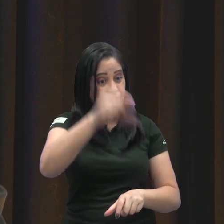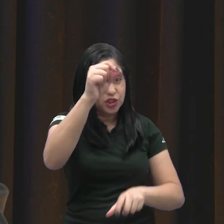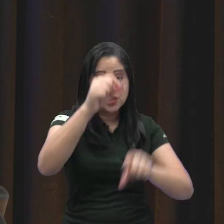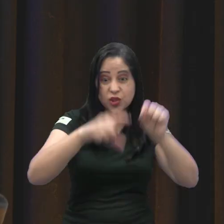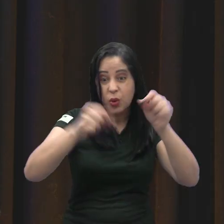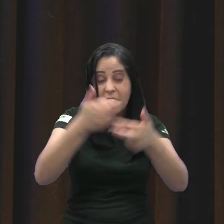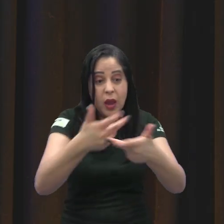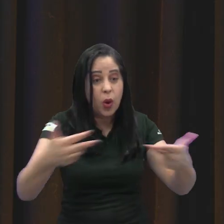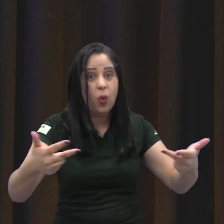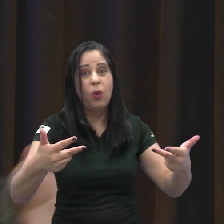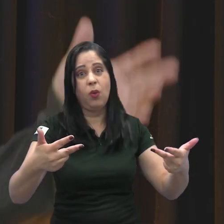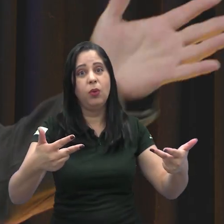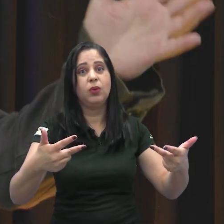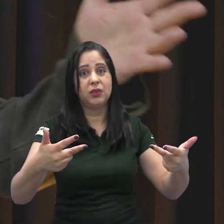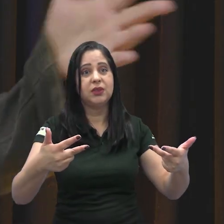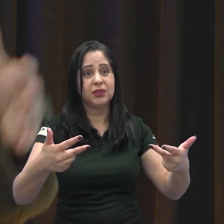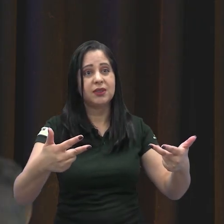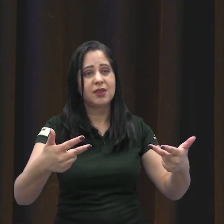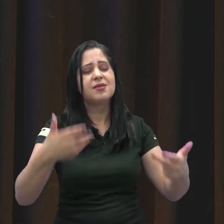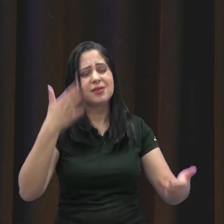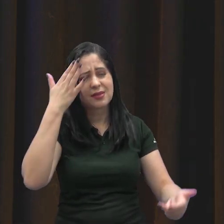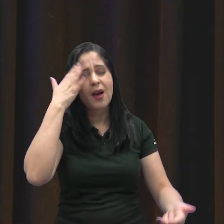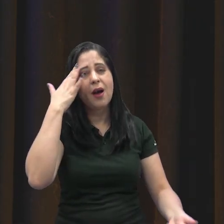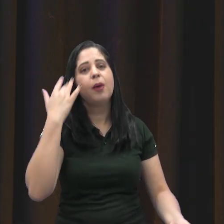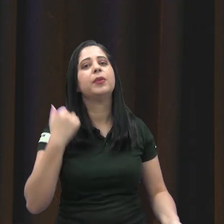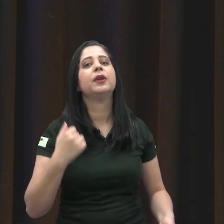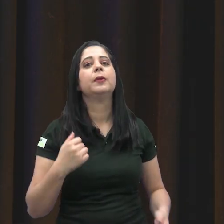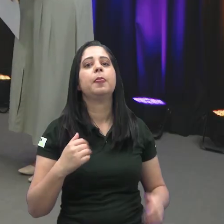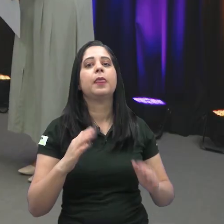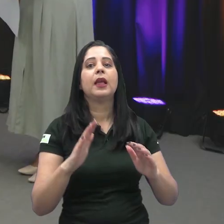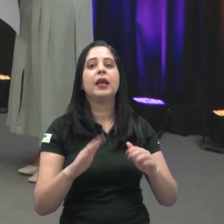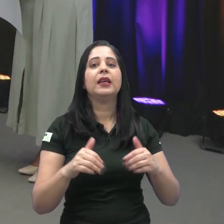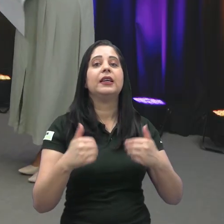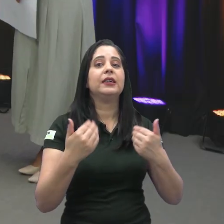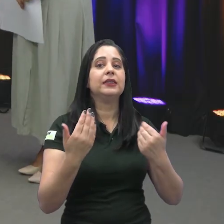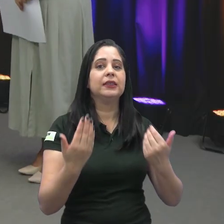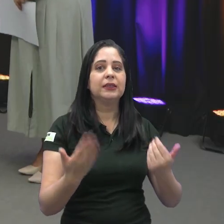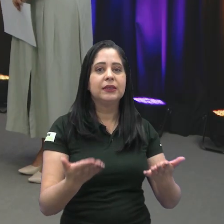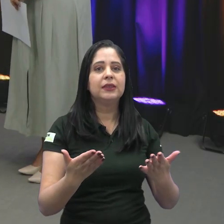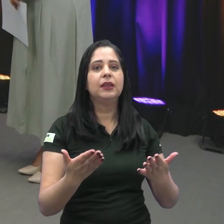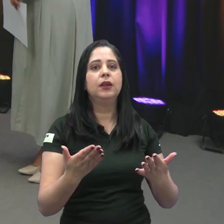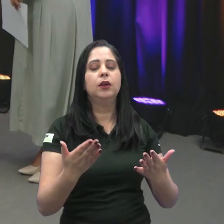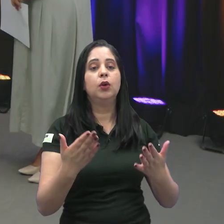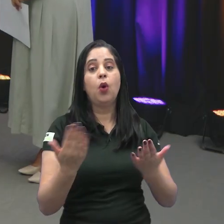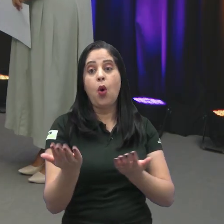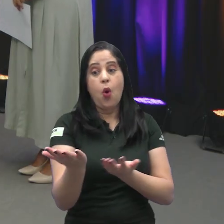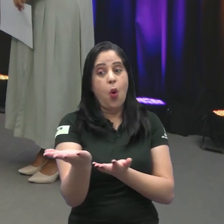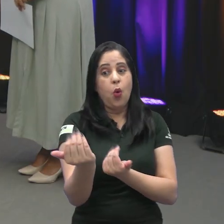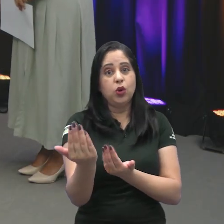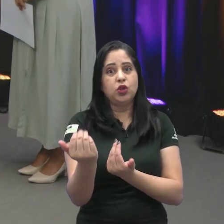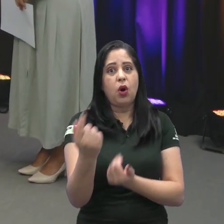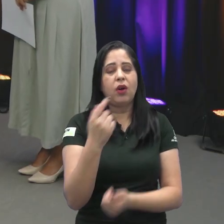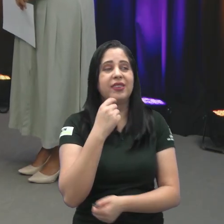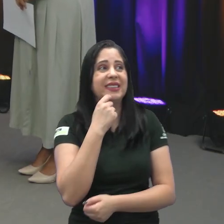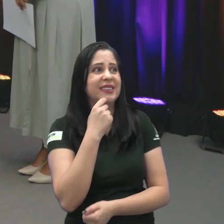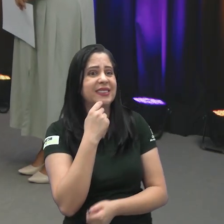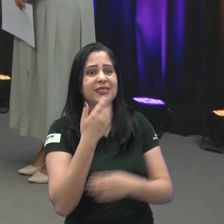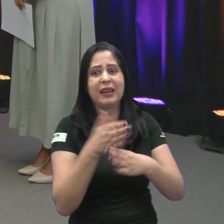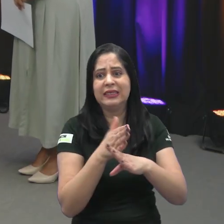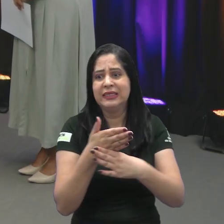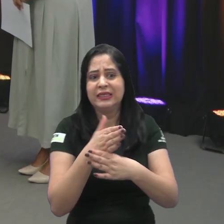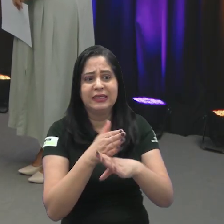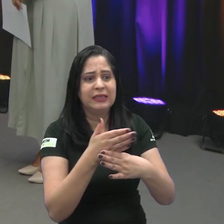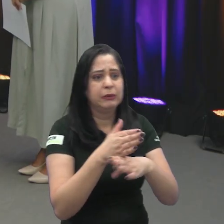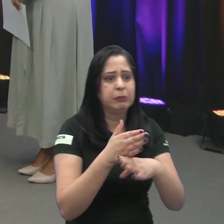essa imersão, né? Várias portas ali atrás, né? Muitas possibilidades. Muitas possibilidades, né? Ele não sabe, ele fica meio indeciso